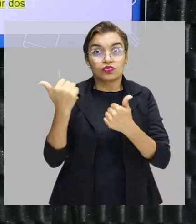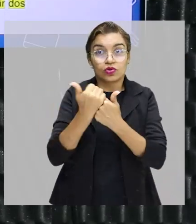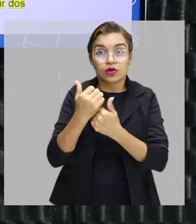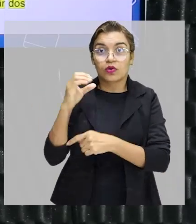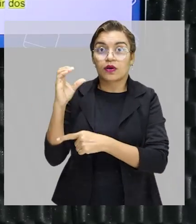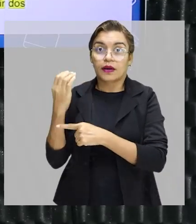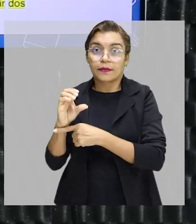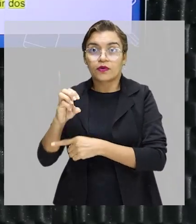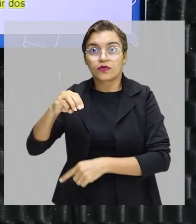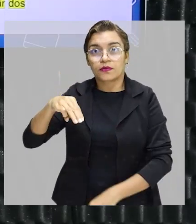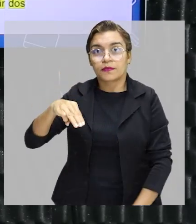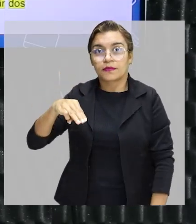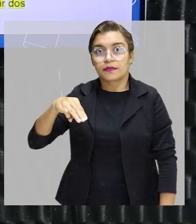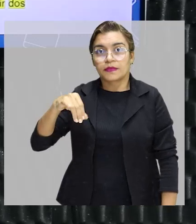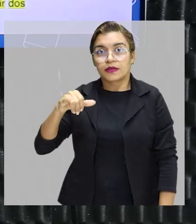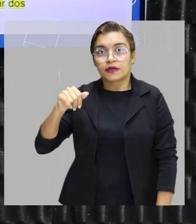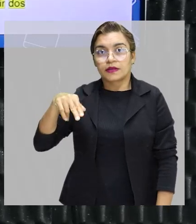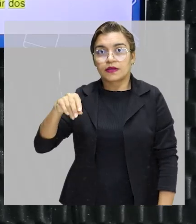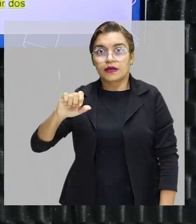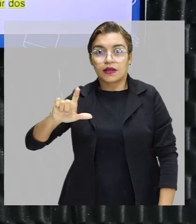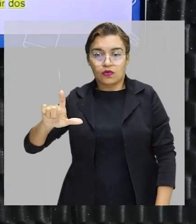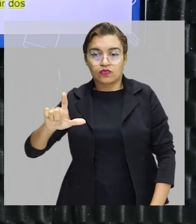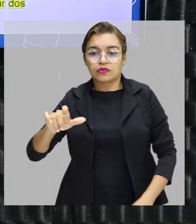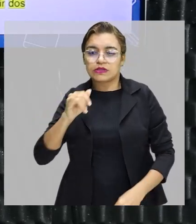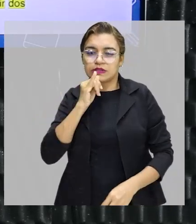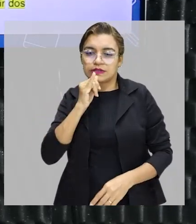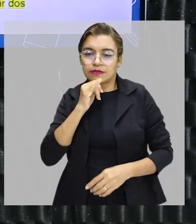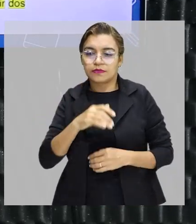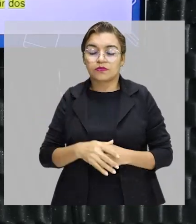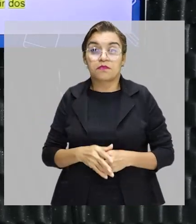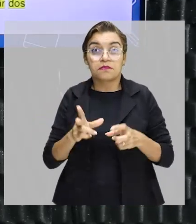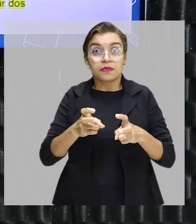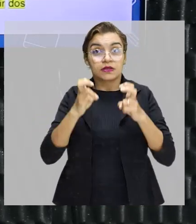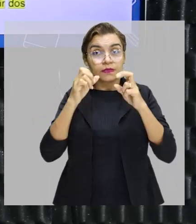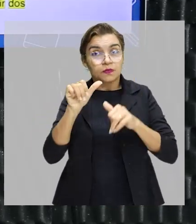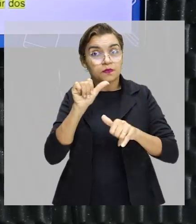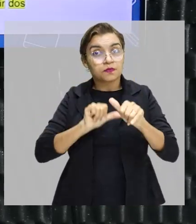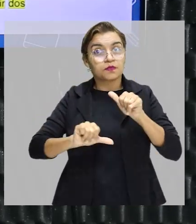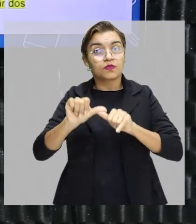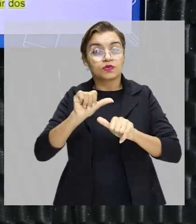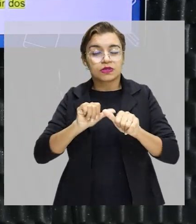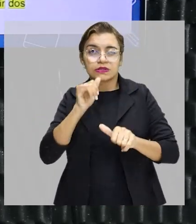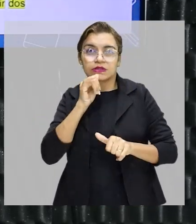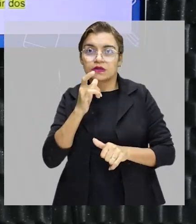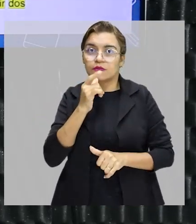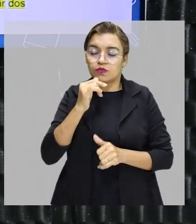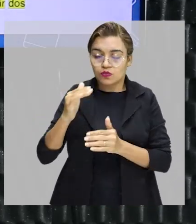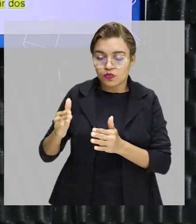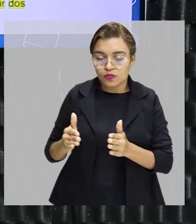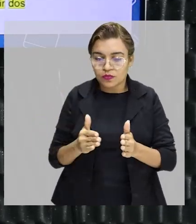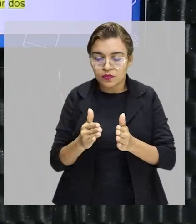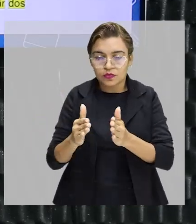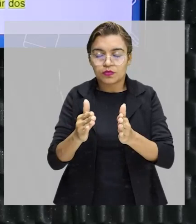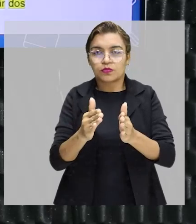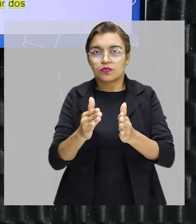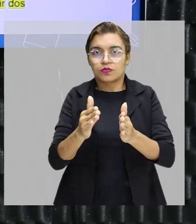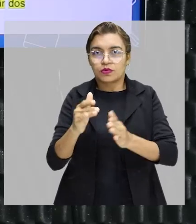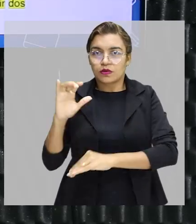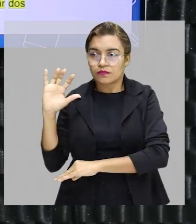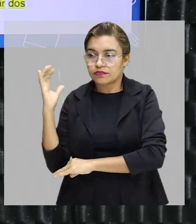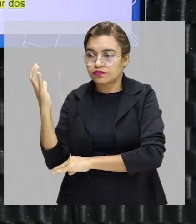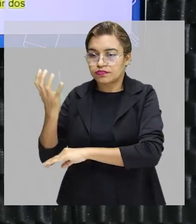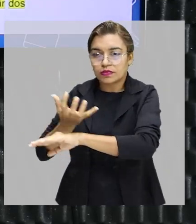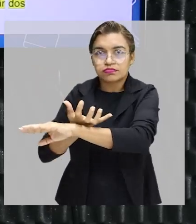com isso, se percebeu alterações em um riacho próximo, na